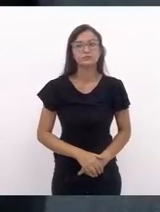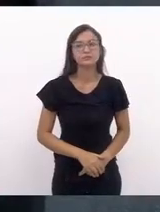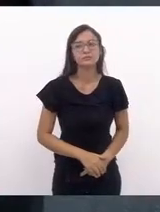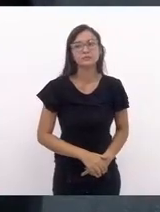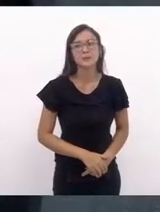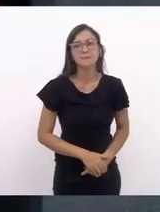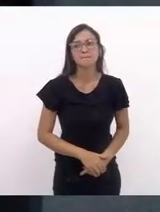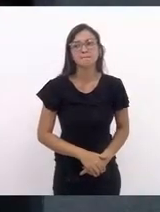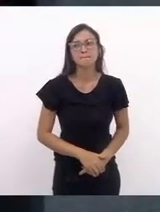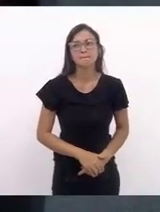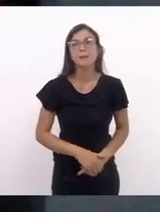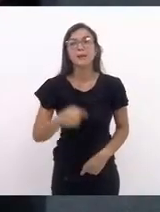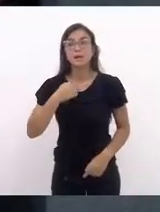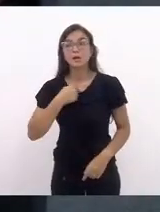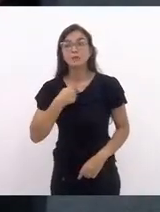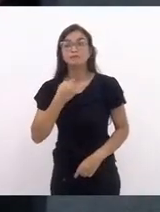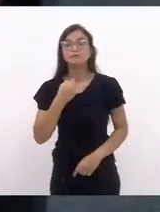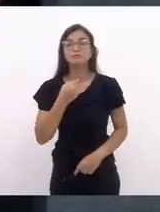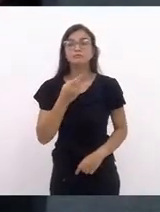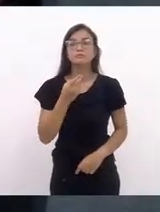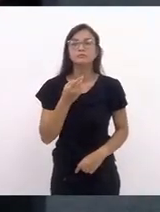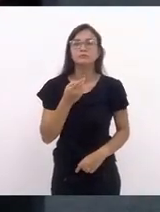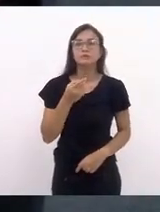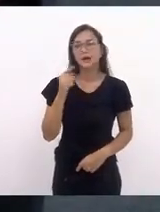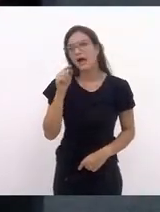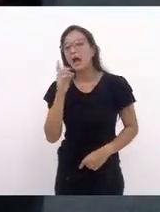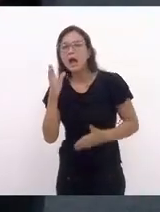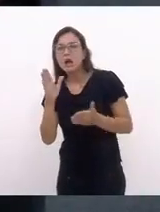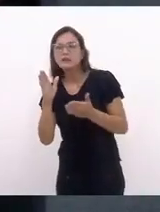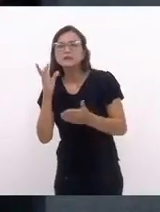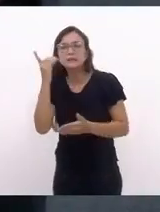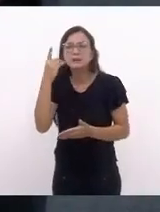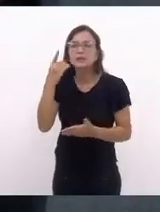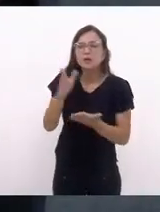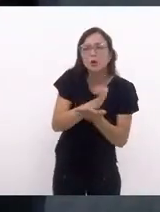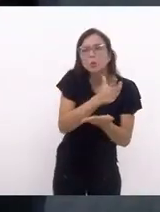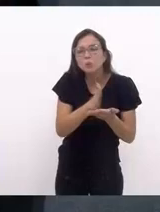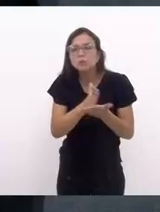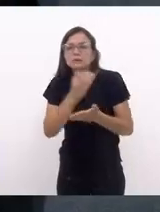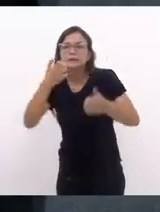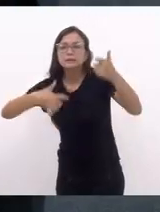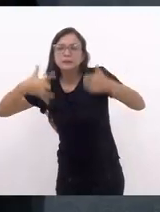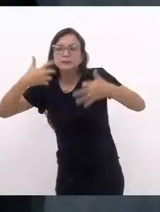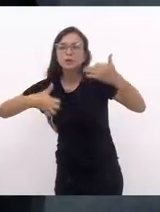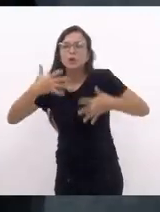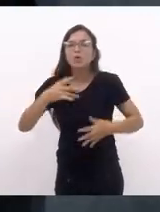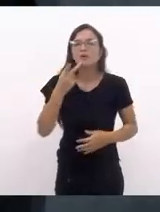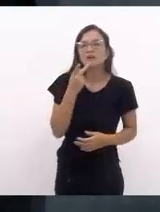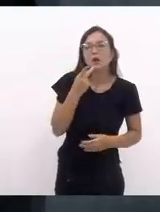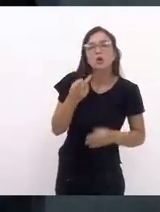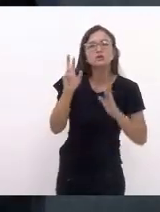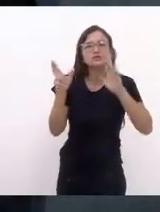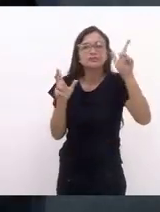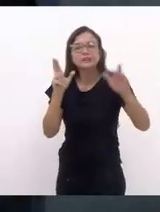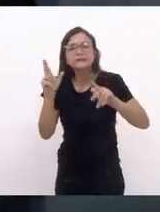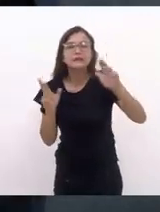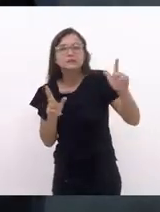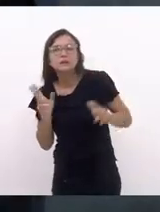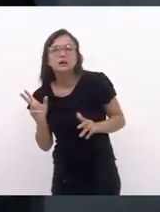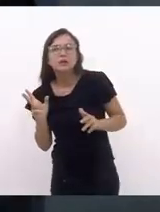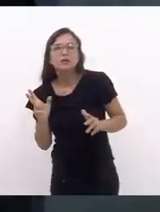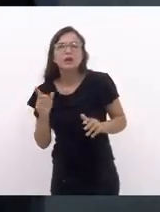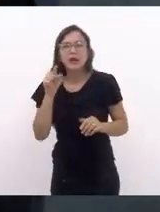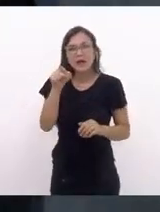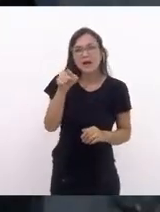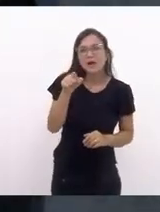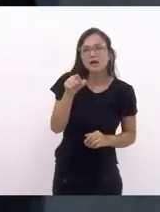ratificar essa que essa essa fala que foi fala de alguns deputados aqui dessa diferenciação de oficiais e